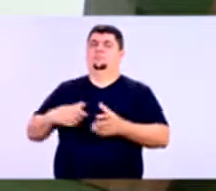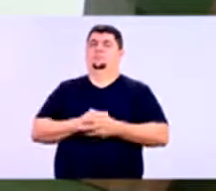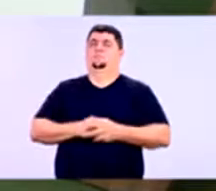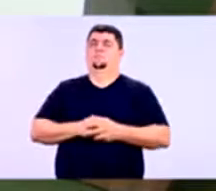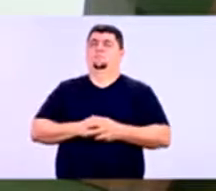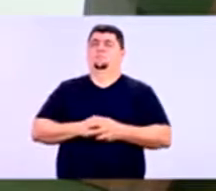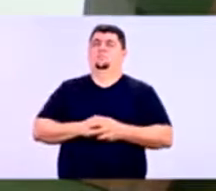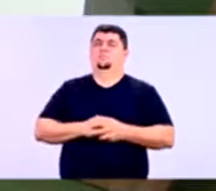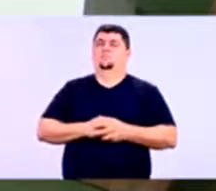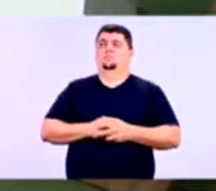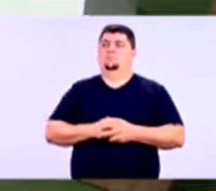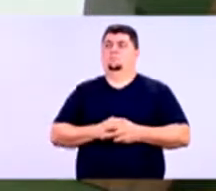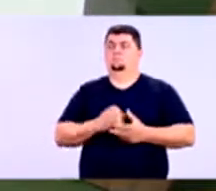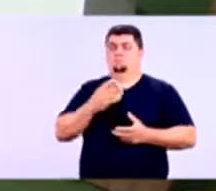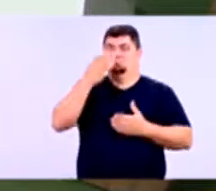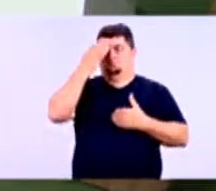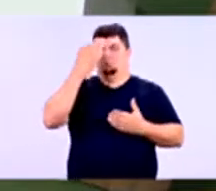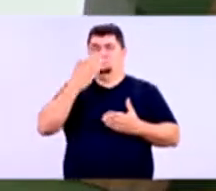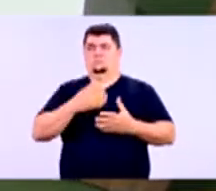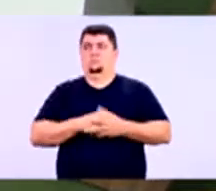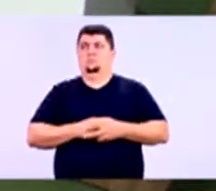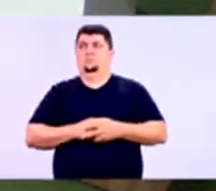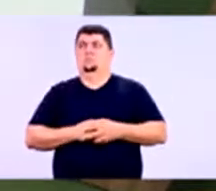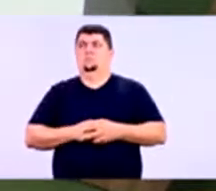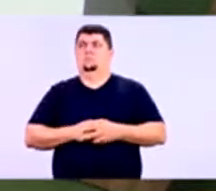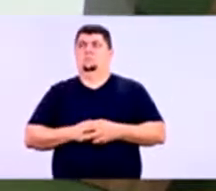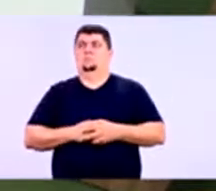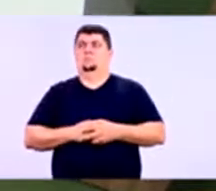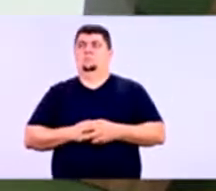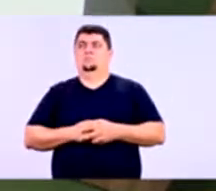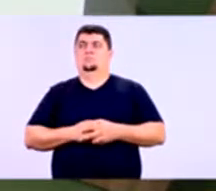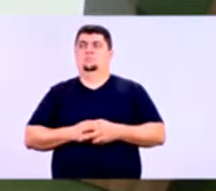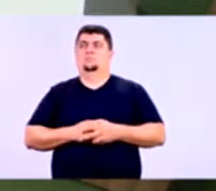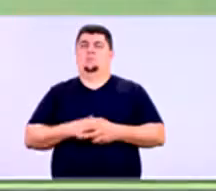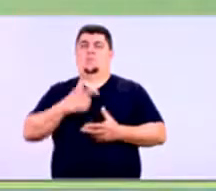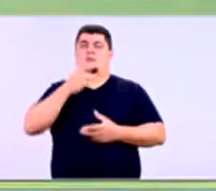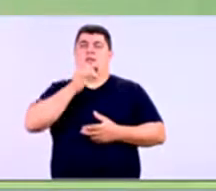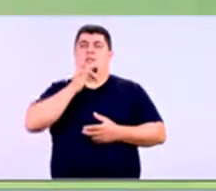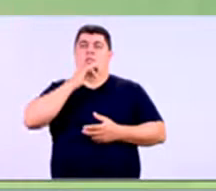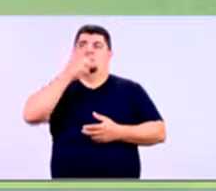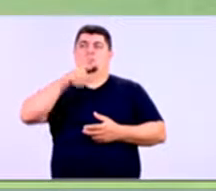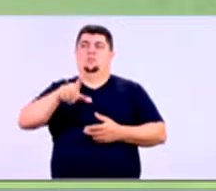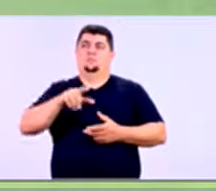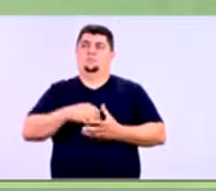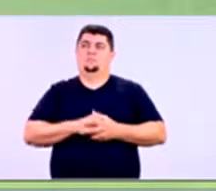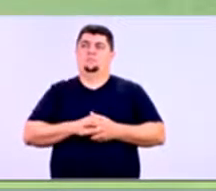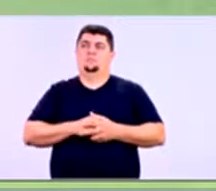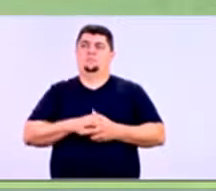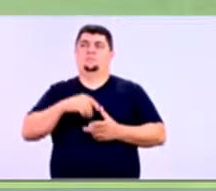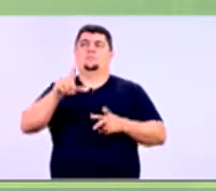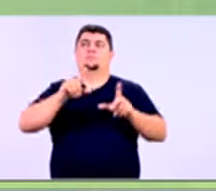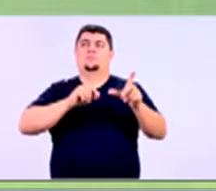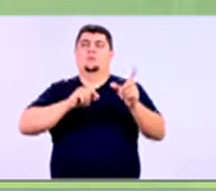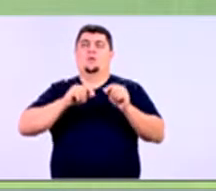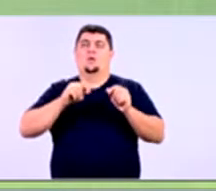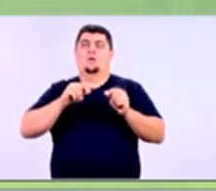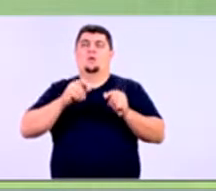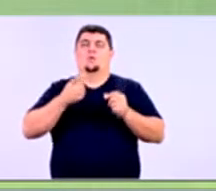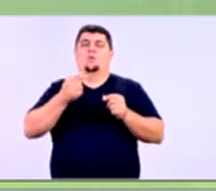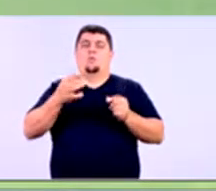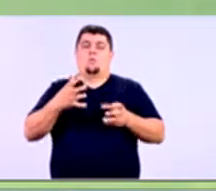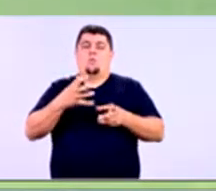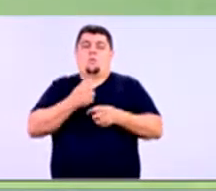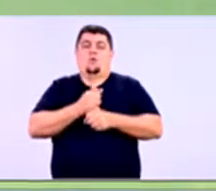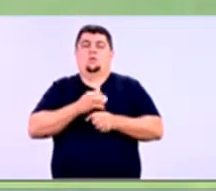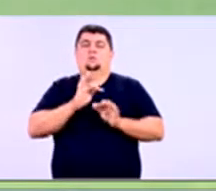compostos. Ótimo, professor. Muito obrigada. Então, próximo exemplo, determine o montante